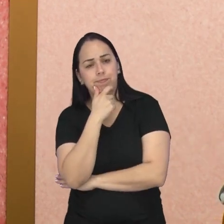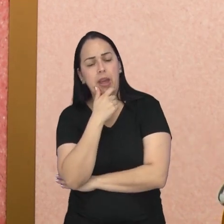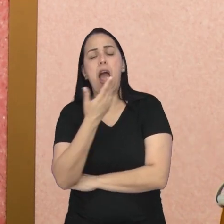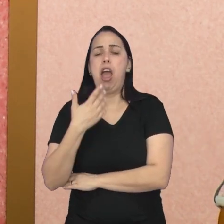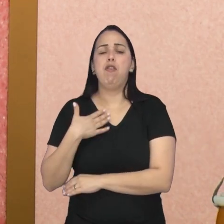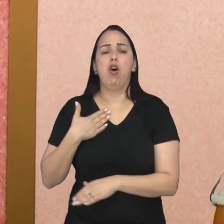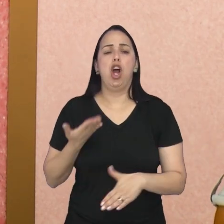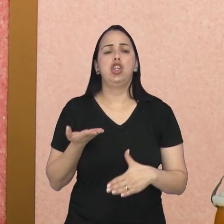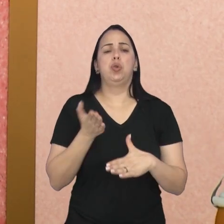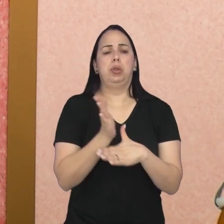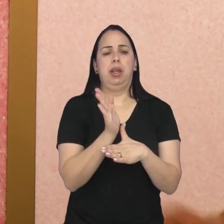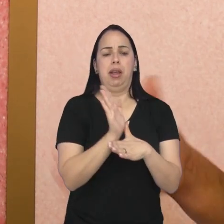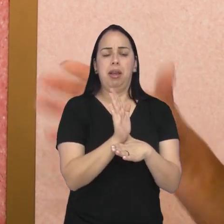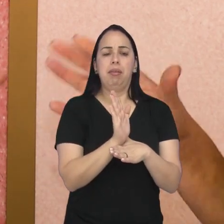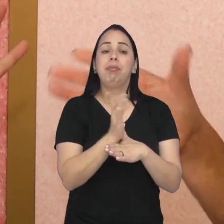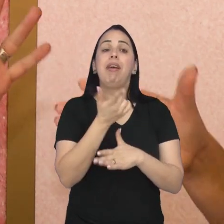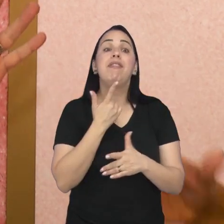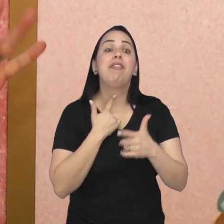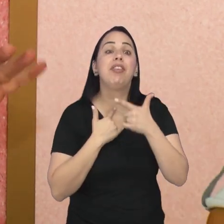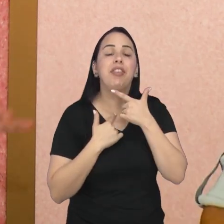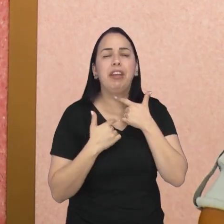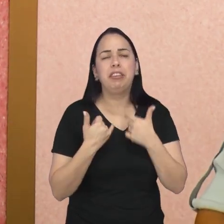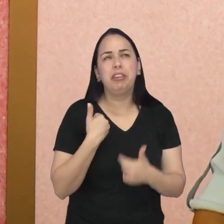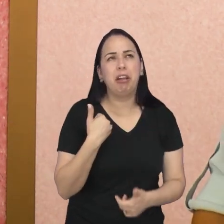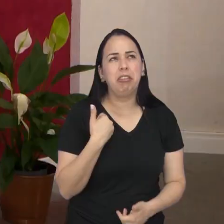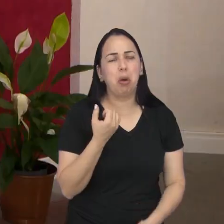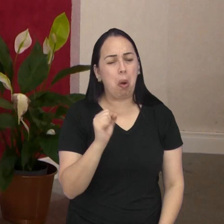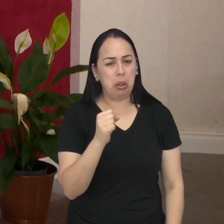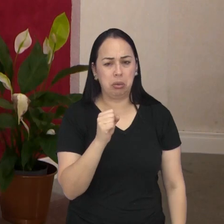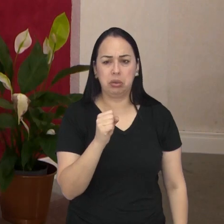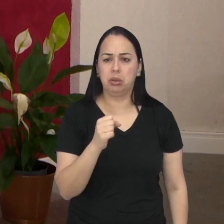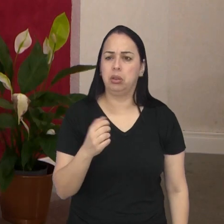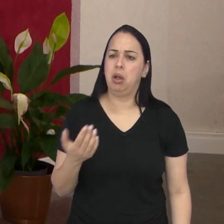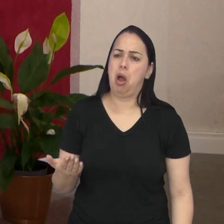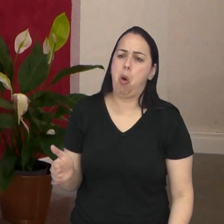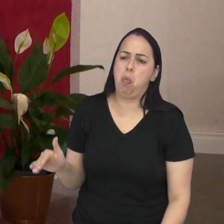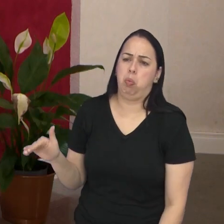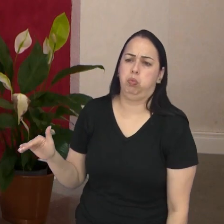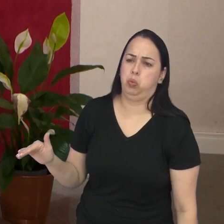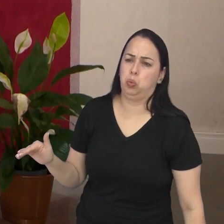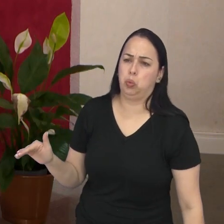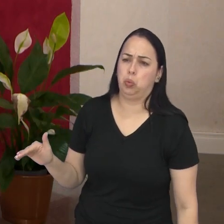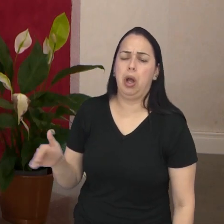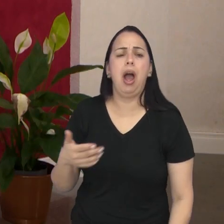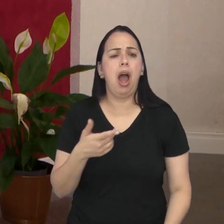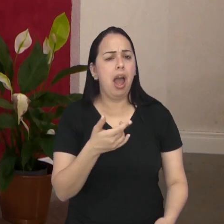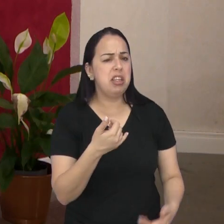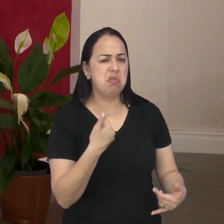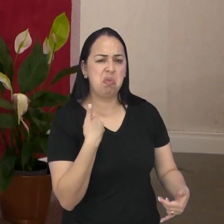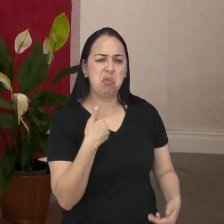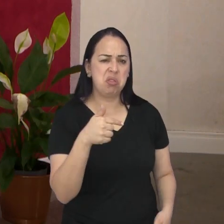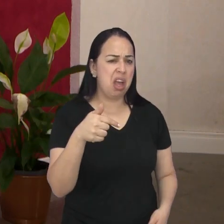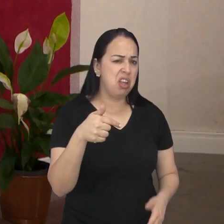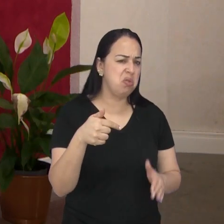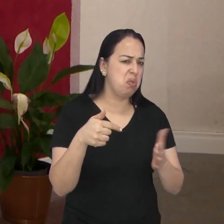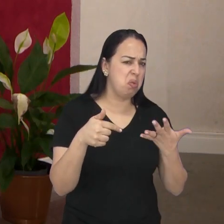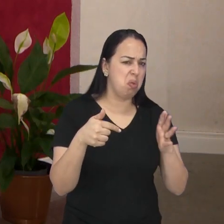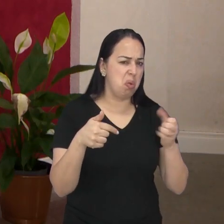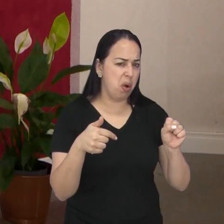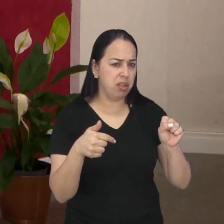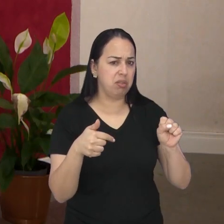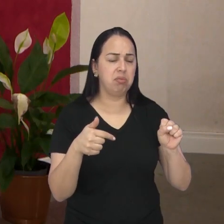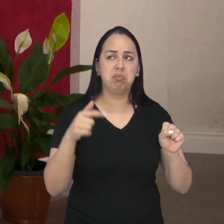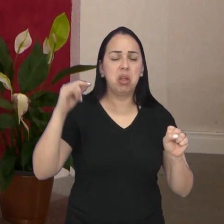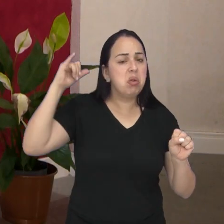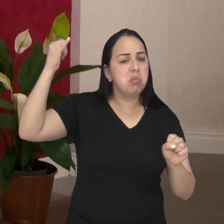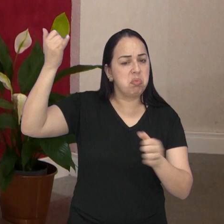ser padre para ajudar. Então ali começou, eu tinha acho que 8 anos. Ah, um menino, né? 7, 8 anos. Ali, eu acho que ali